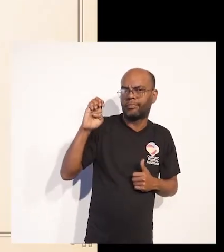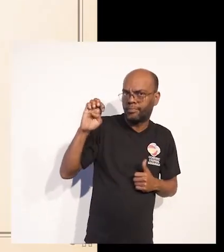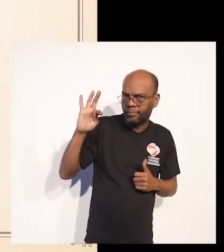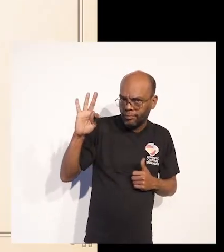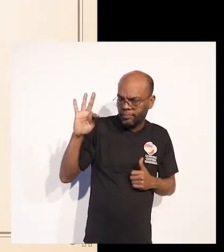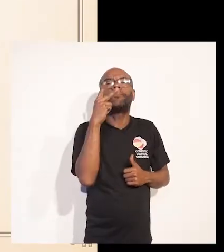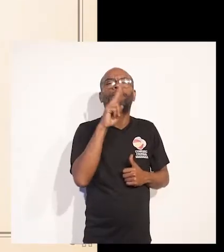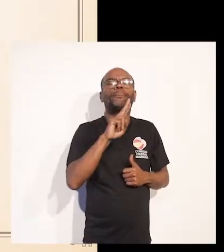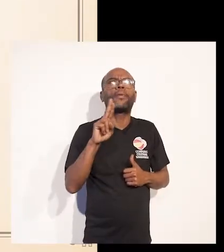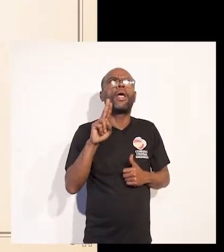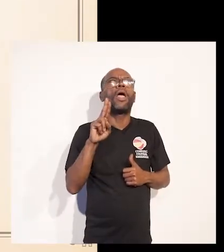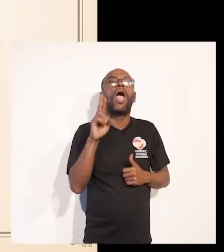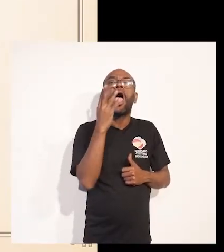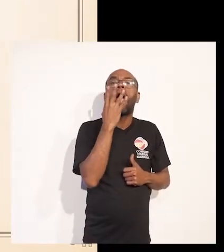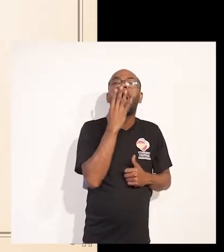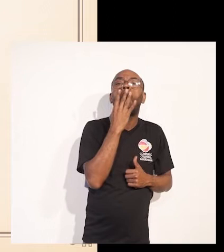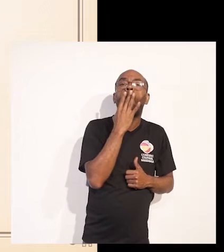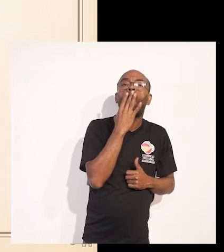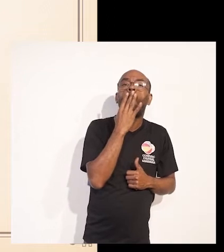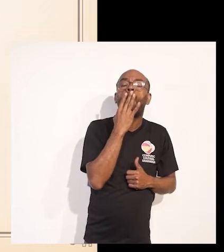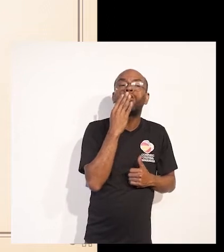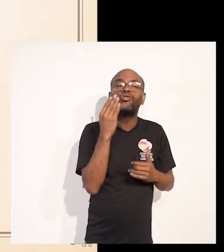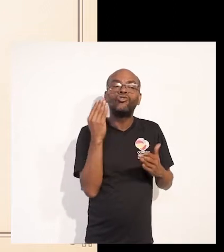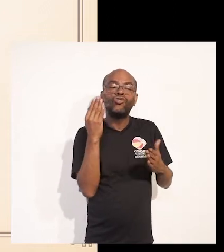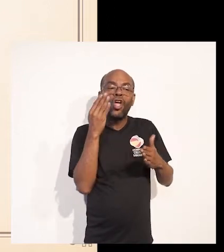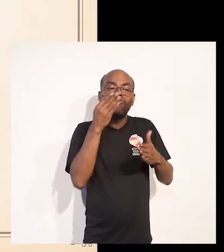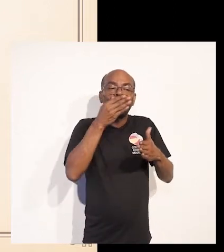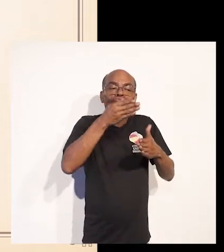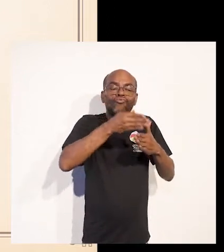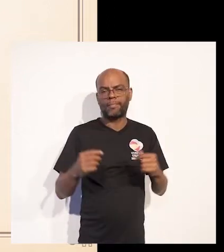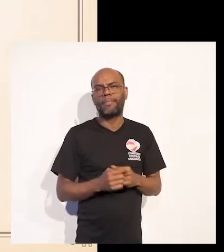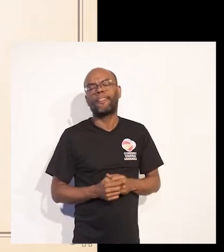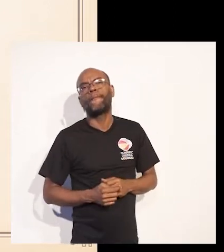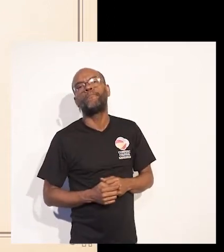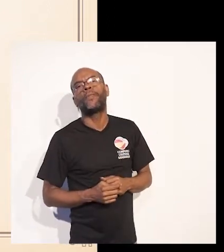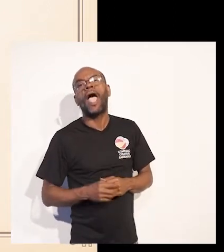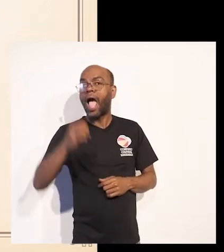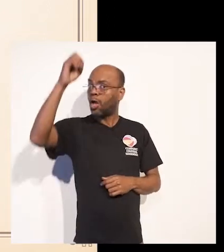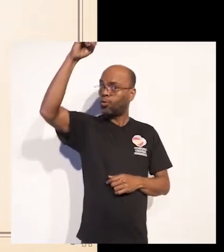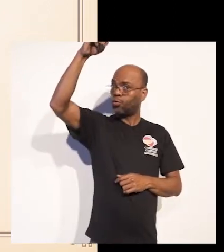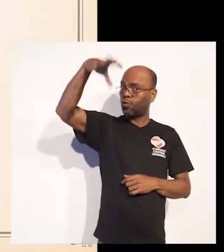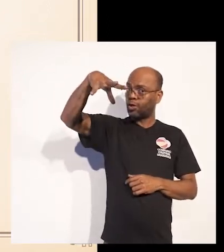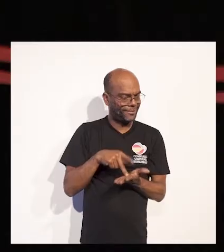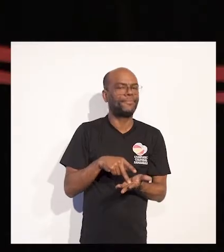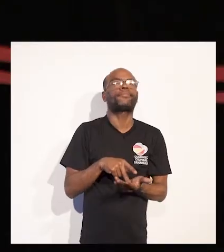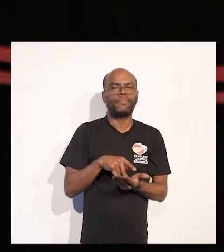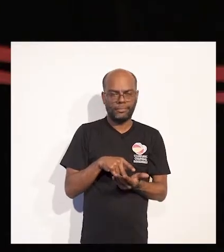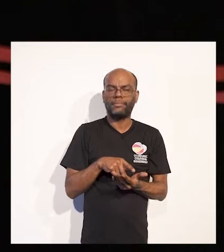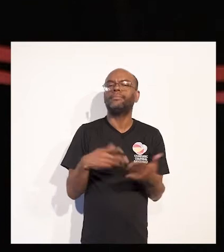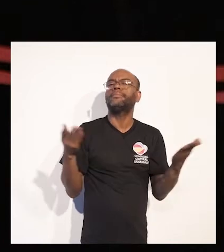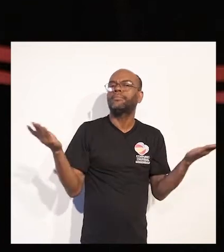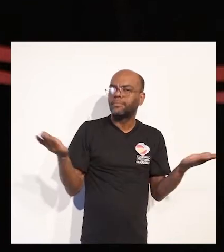seguinte forma: a cor está condicionada a dois elementos, luz e olho. Para